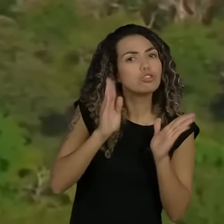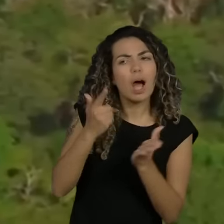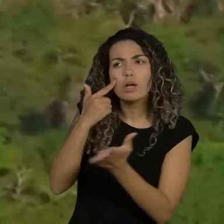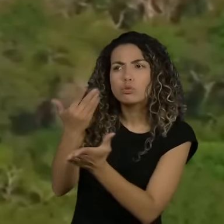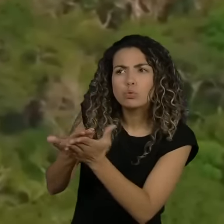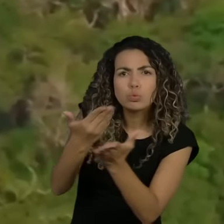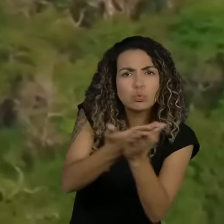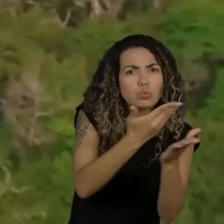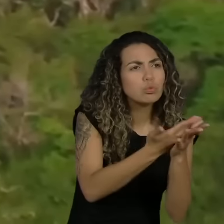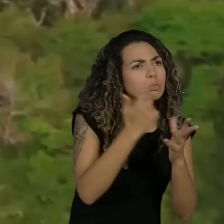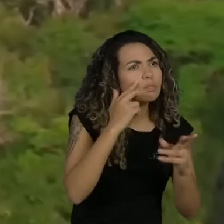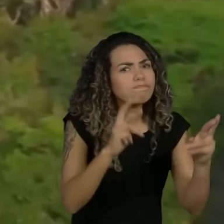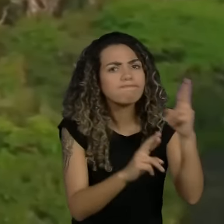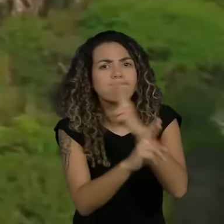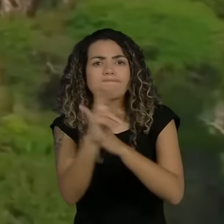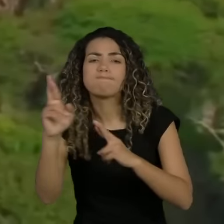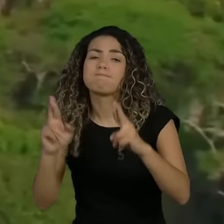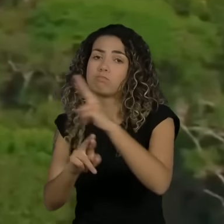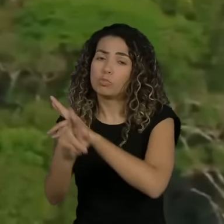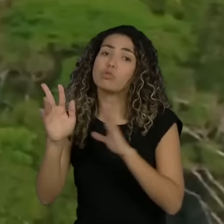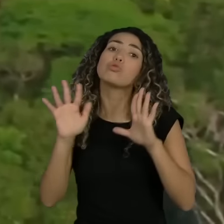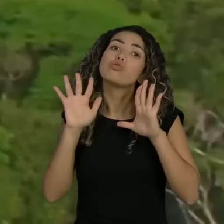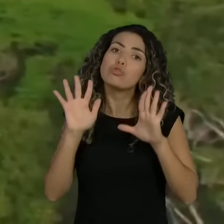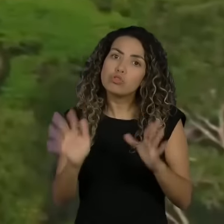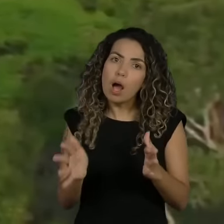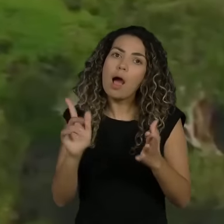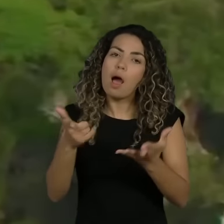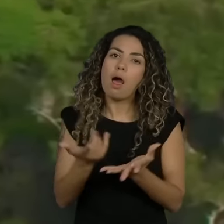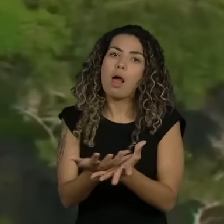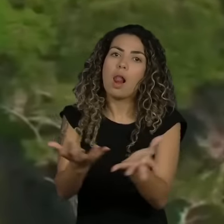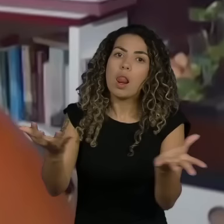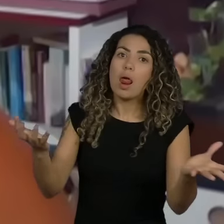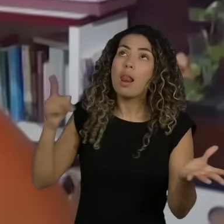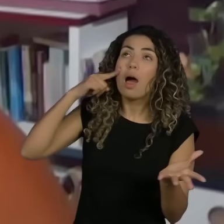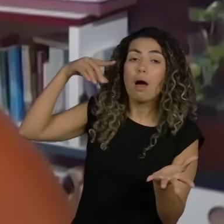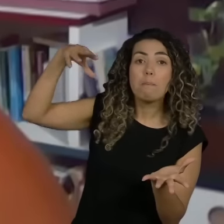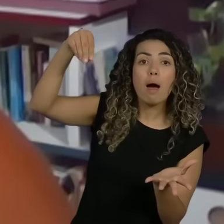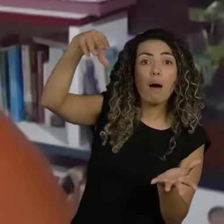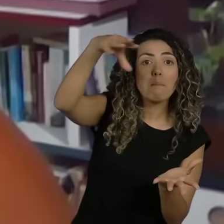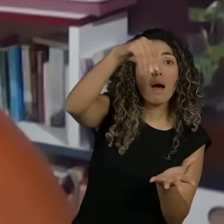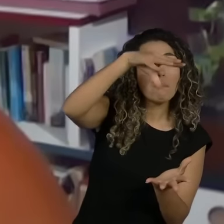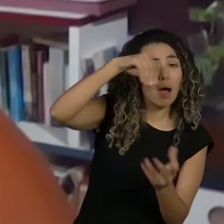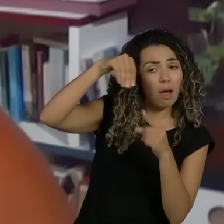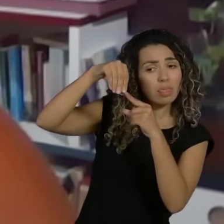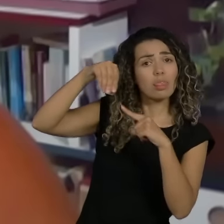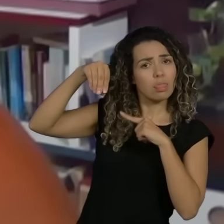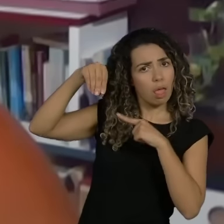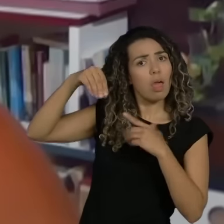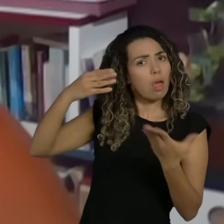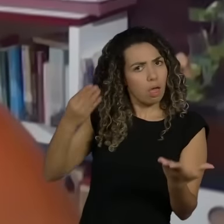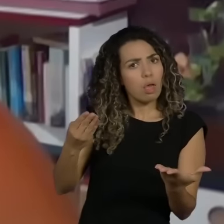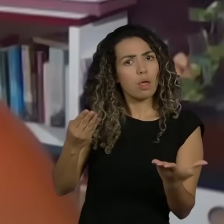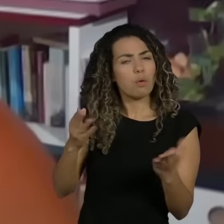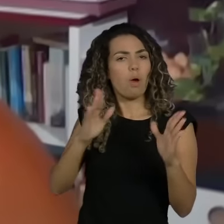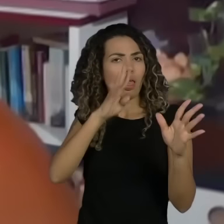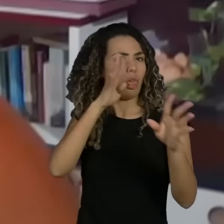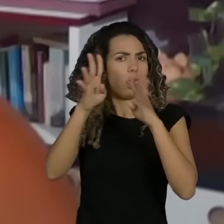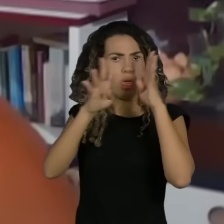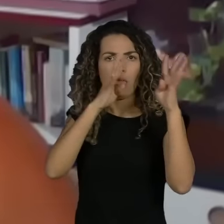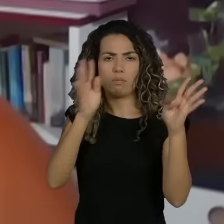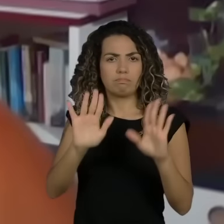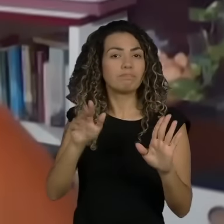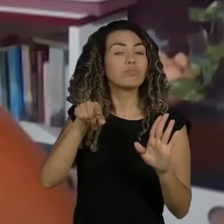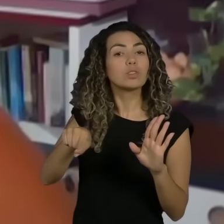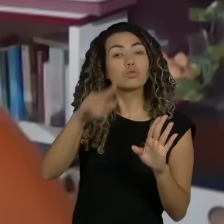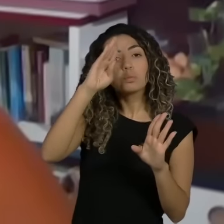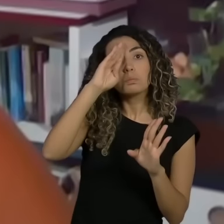estudados e validados, que são os dados do Mapa Biomas. As principais conclusões desse artigo, elas